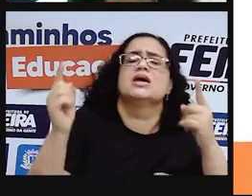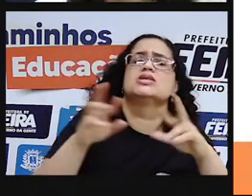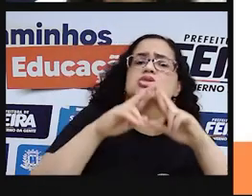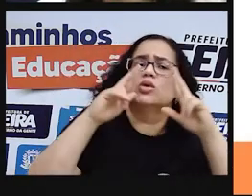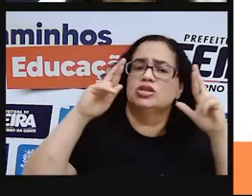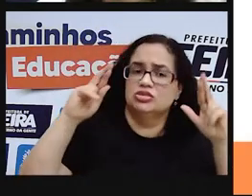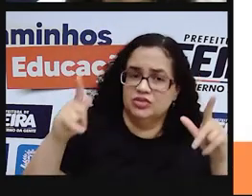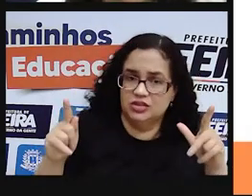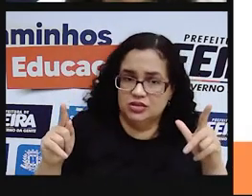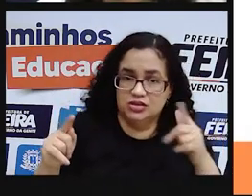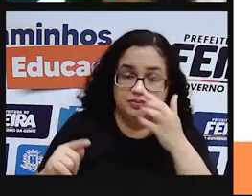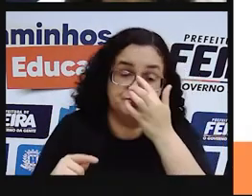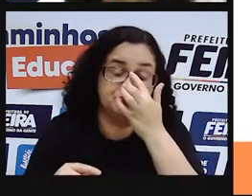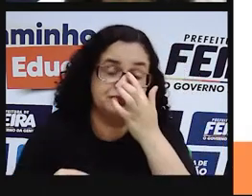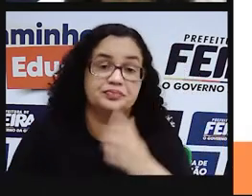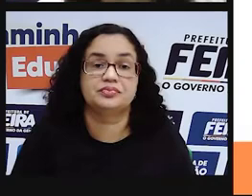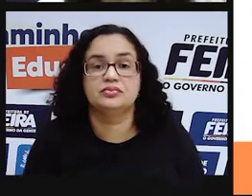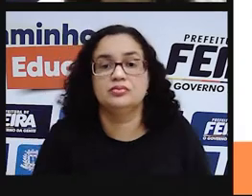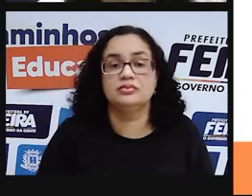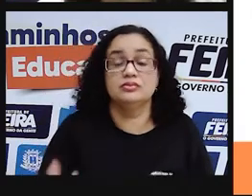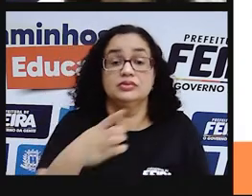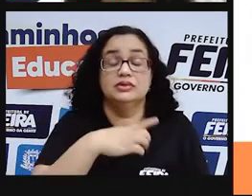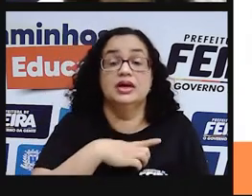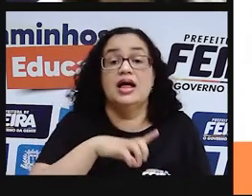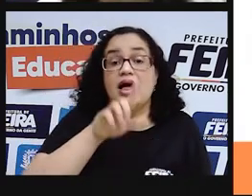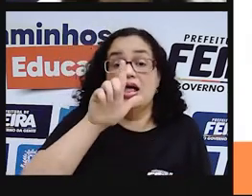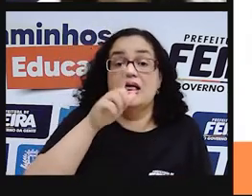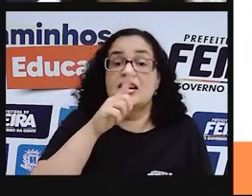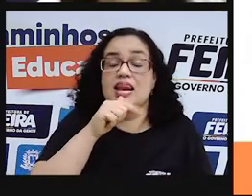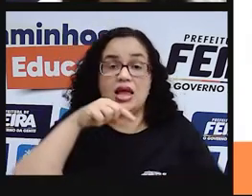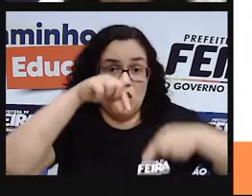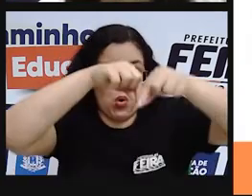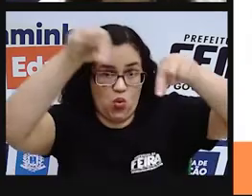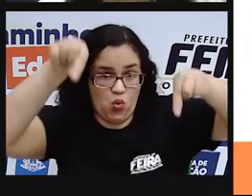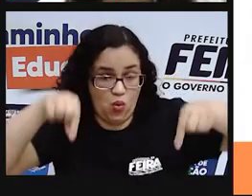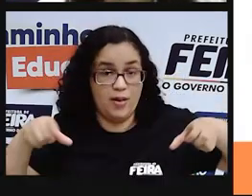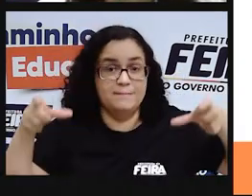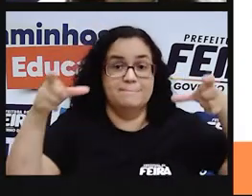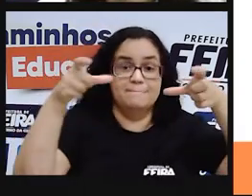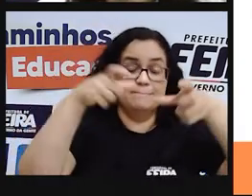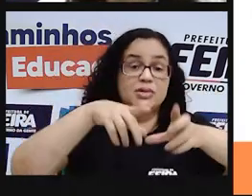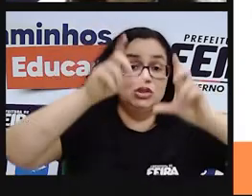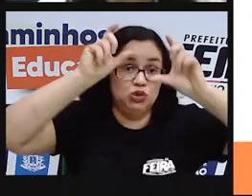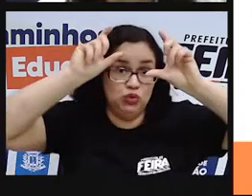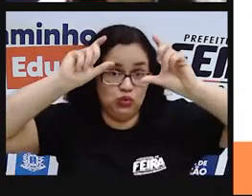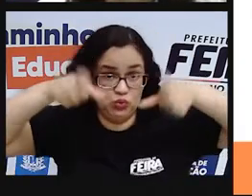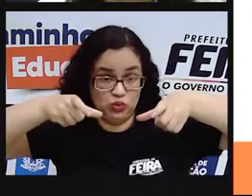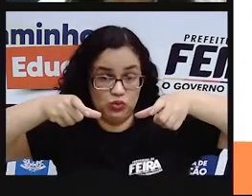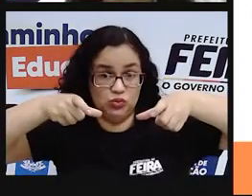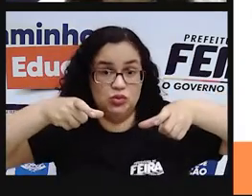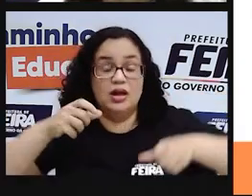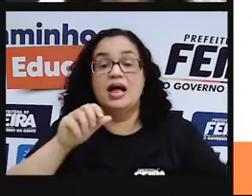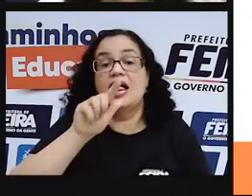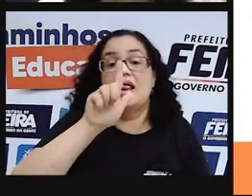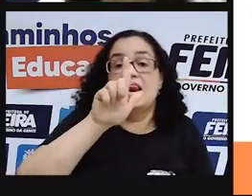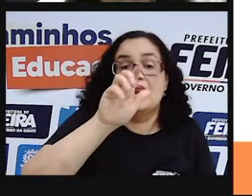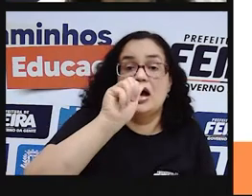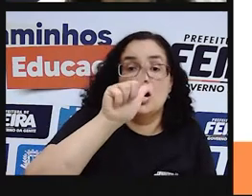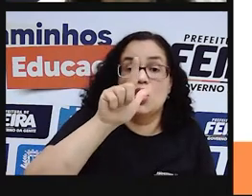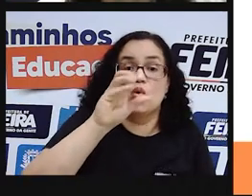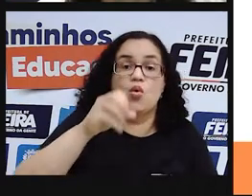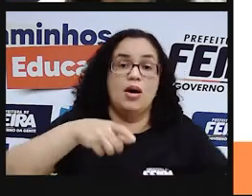aí não é considera-se que Lagoa é menor mas localizado enquanto o lago é